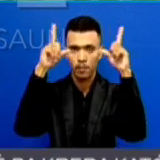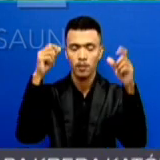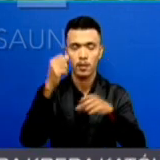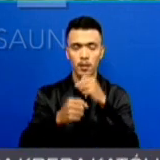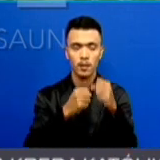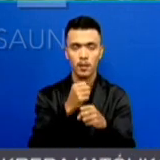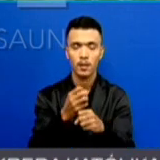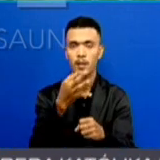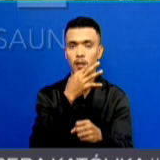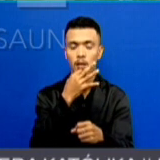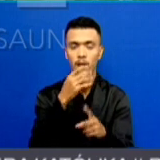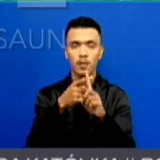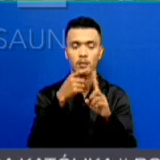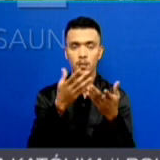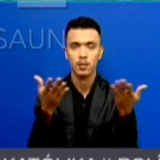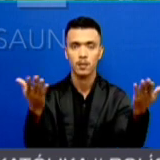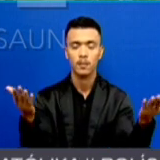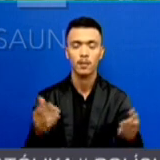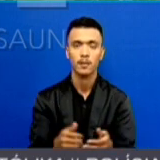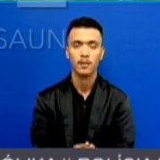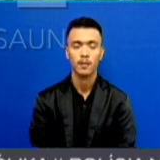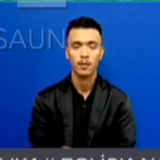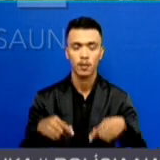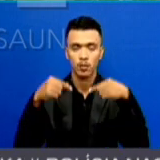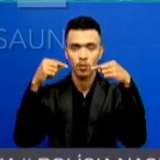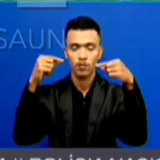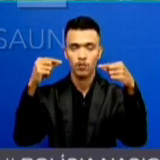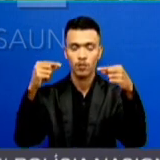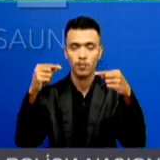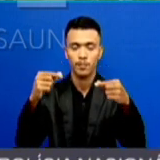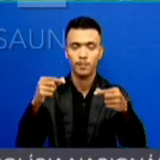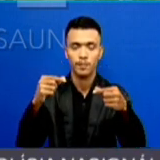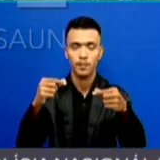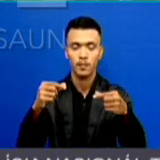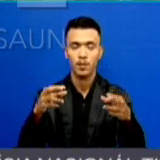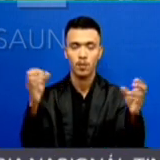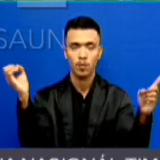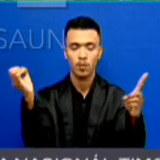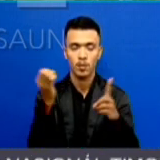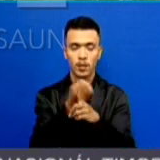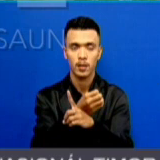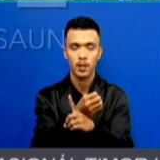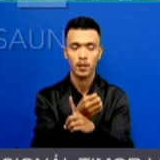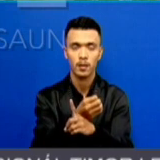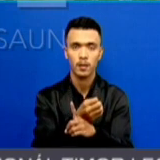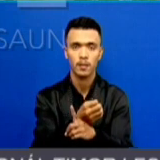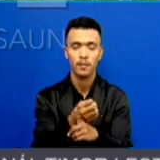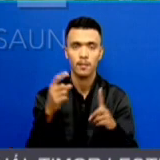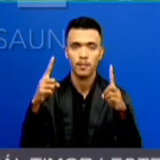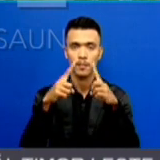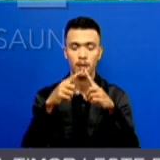bem, então vou tirar nisso também, mas sei for oportunidade,